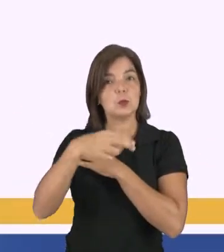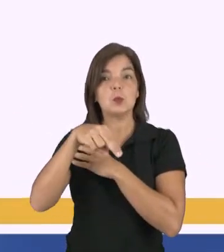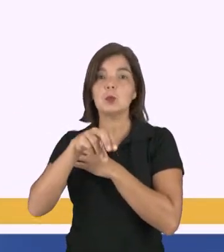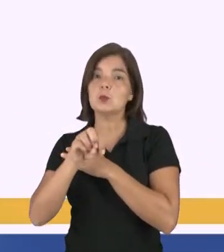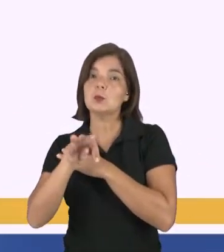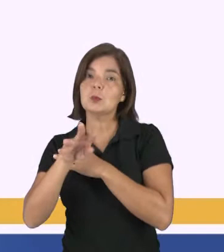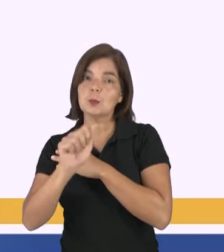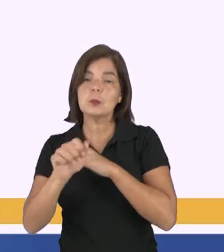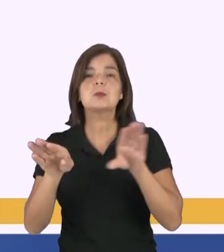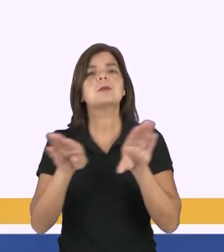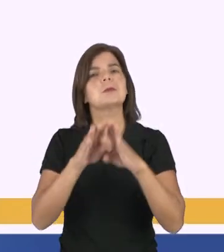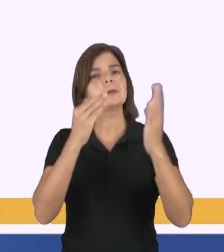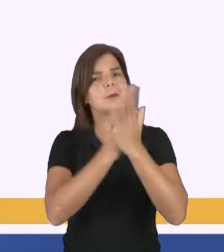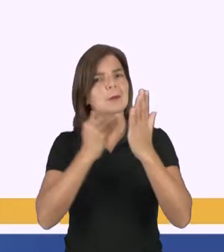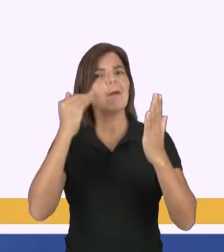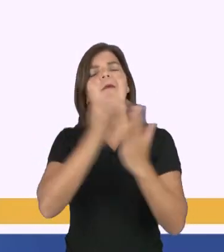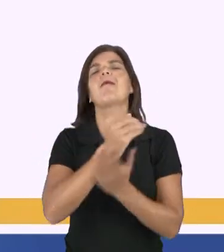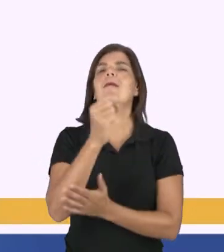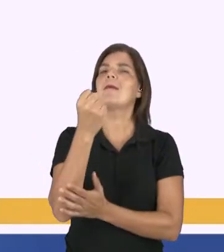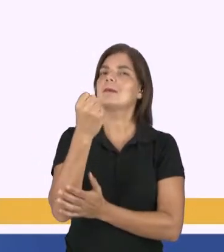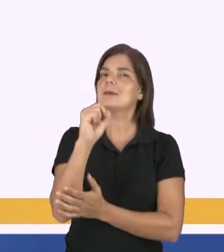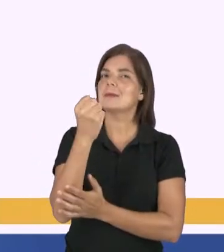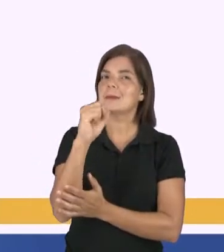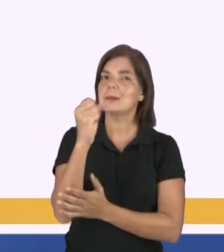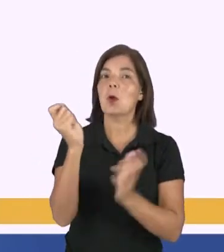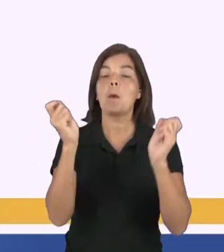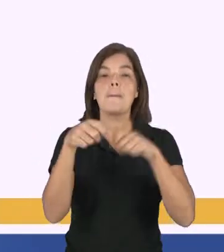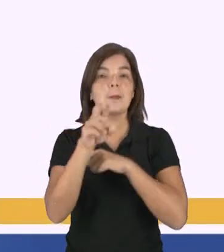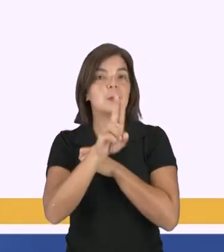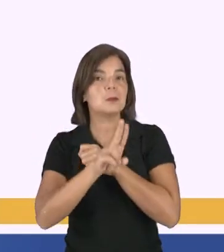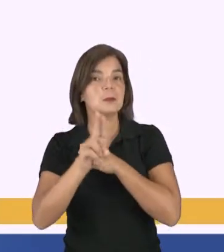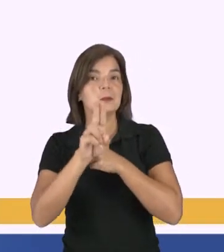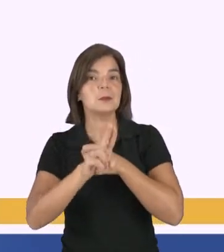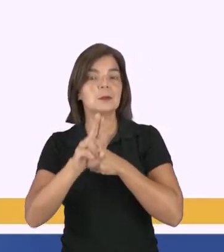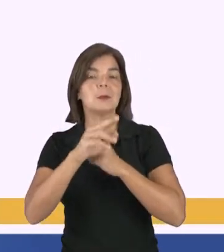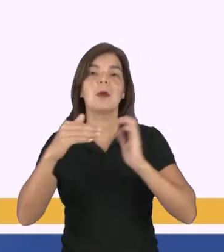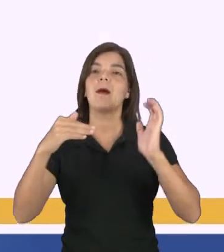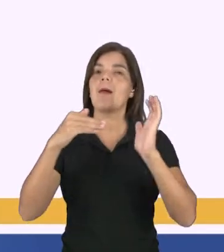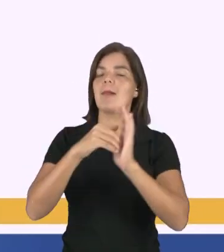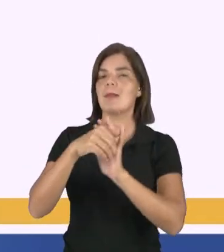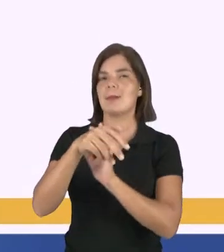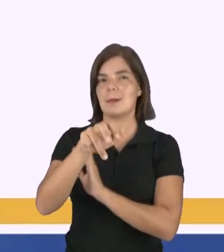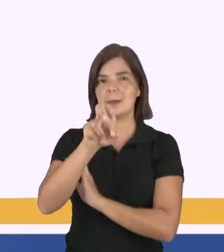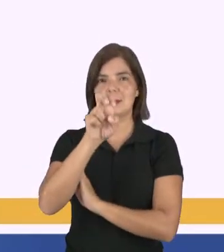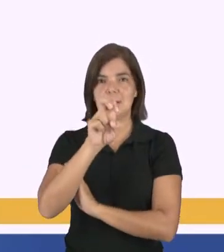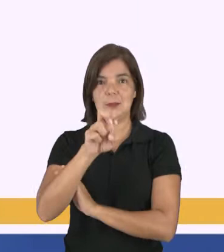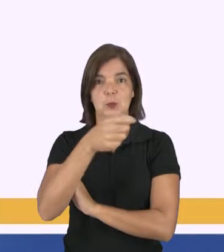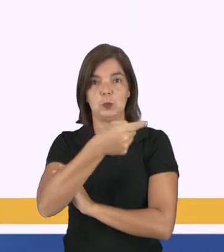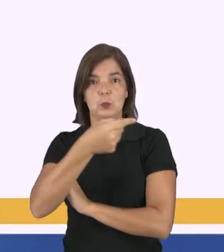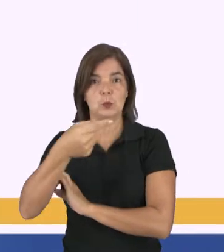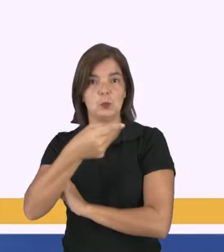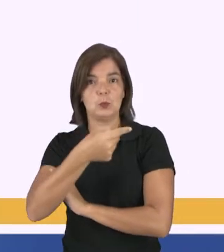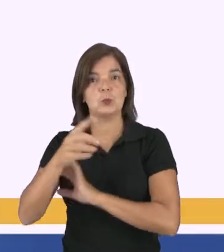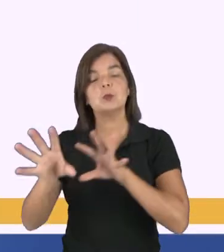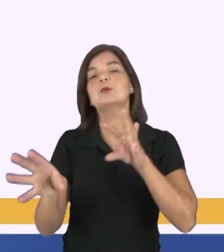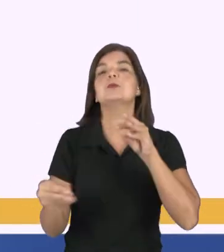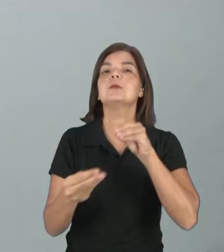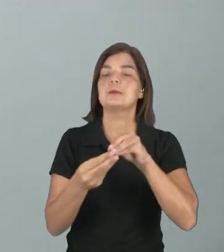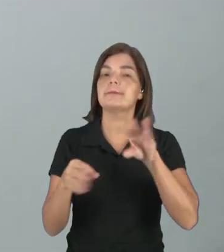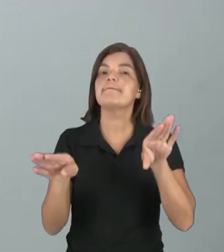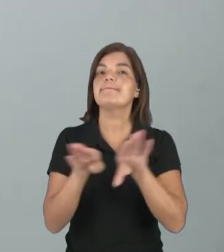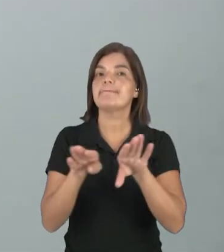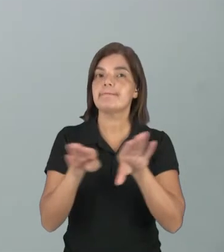notas e aí eu já aumento 8 notas eu posso usar a gente até 5 linhas suplementares